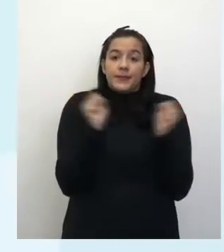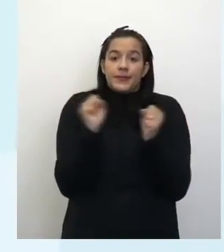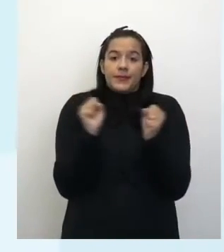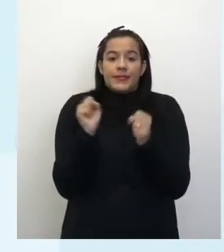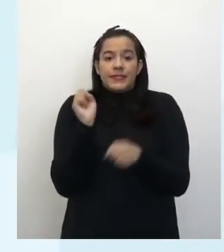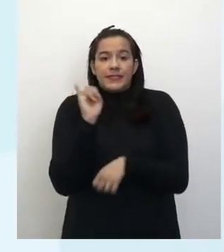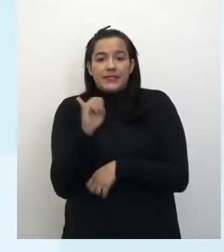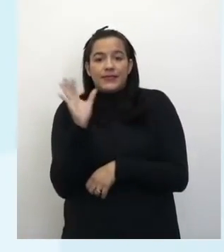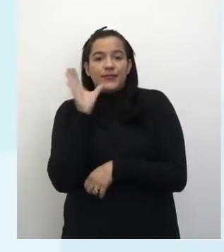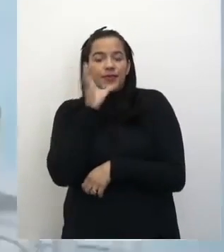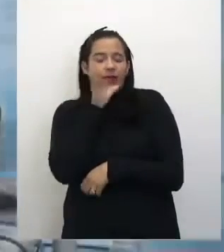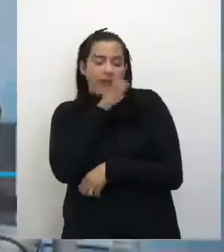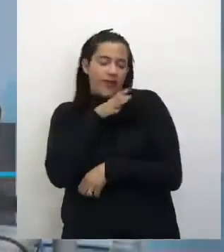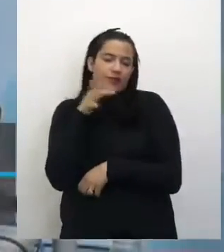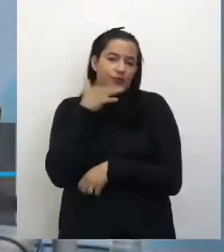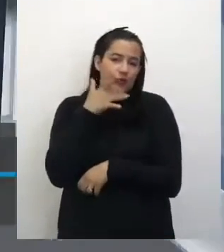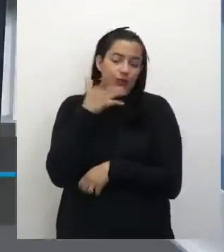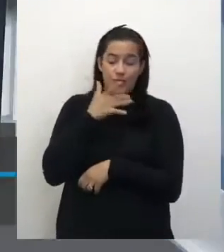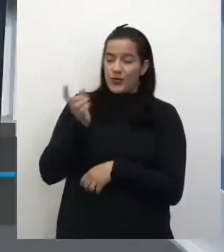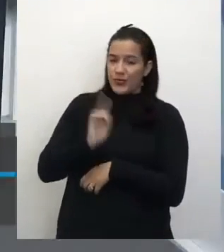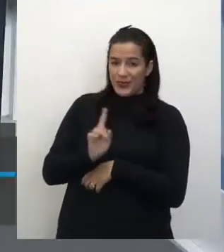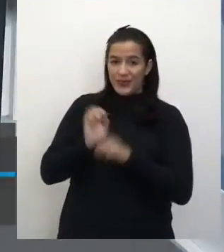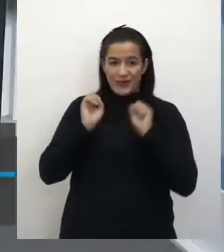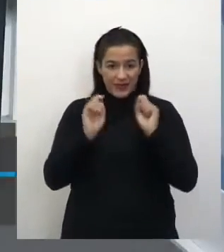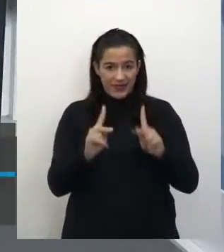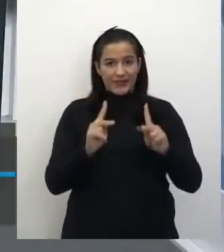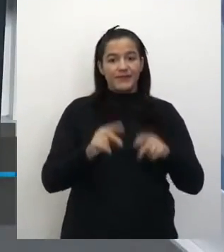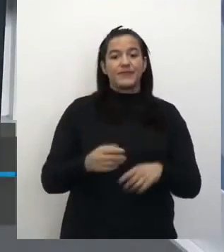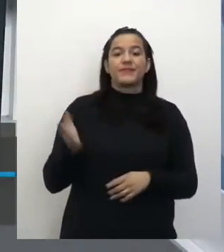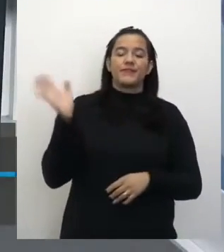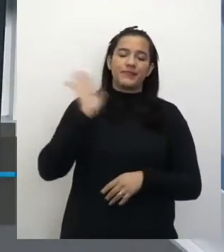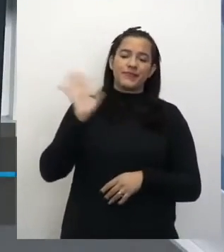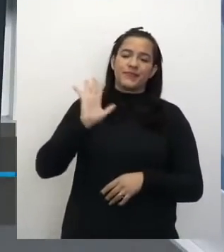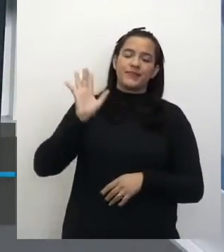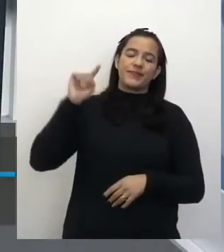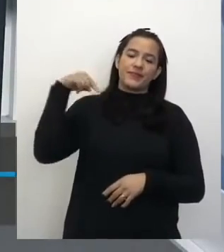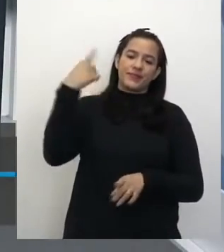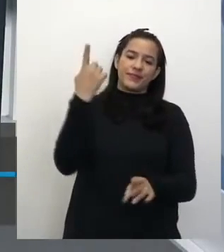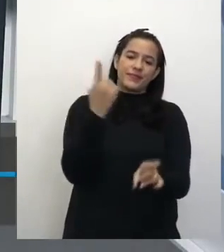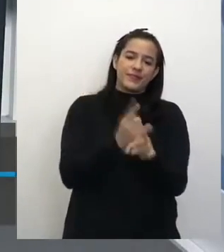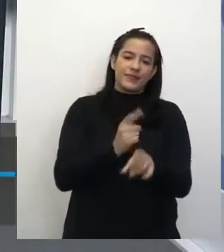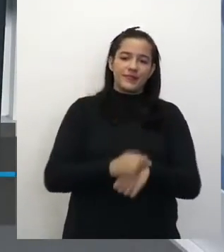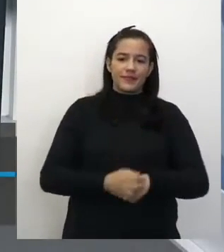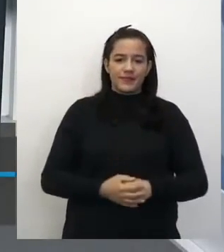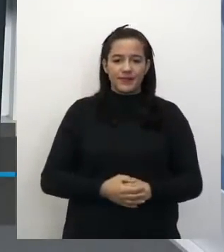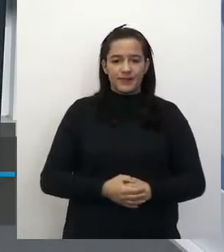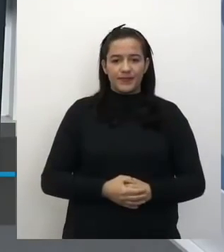foi quente pra vocês ou não, né, Tony? É isso aí, pessoal. Um cheiro, até a próxima.